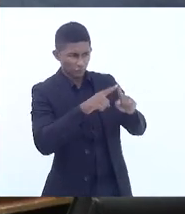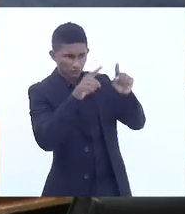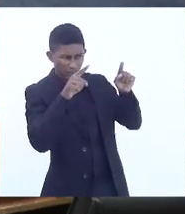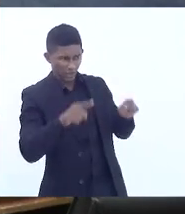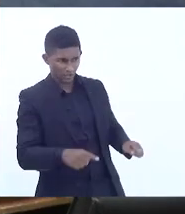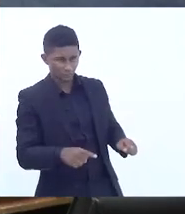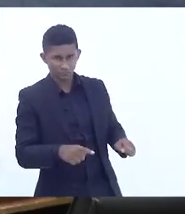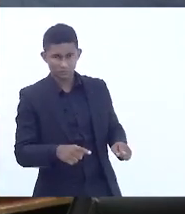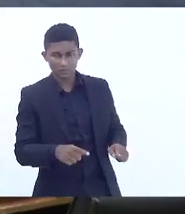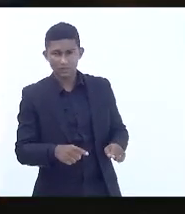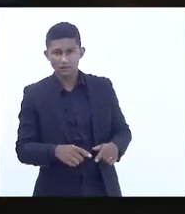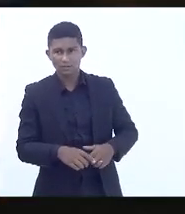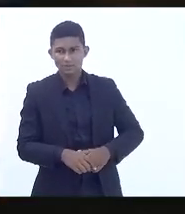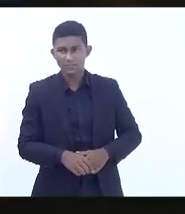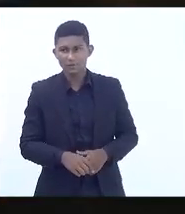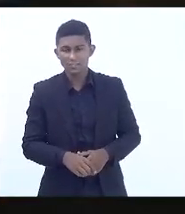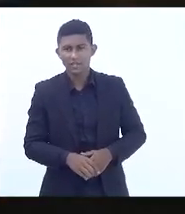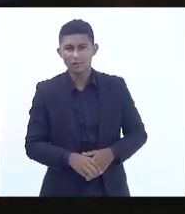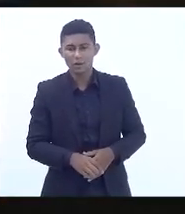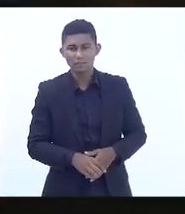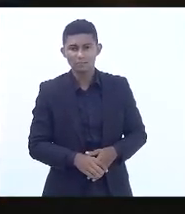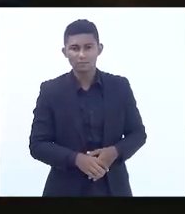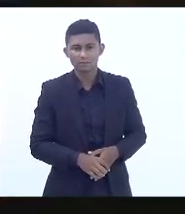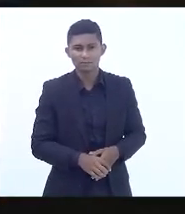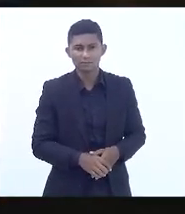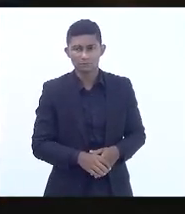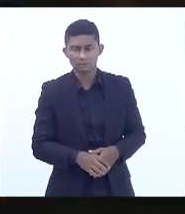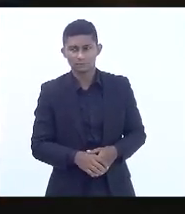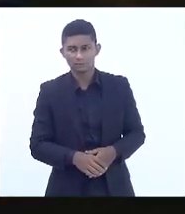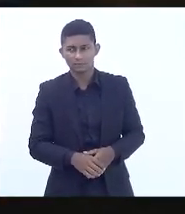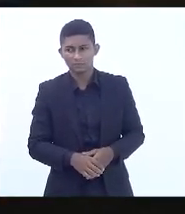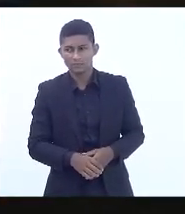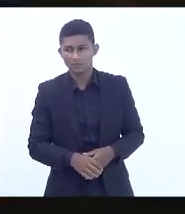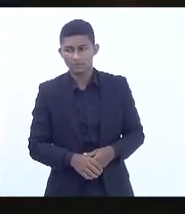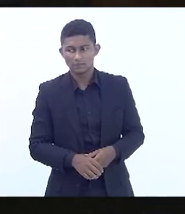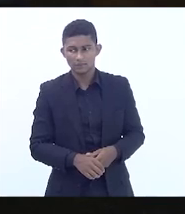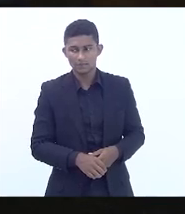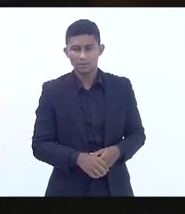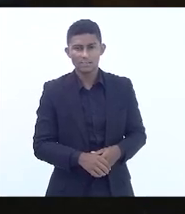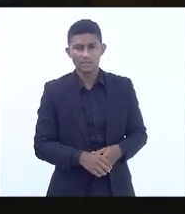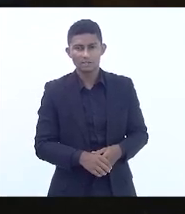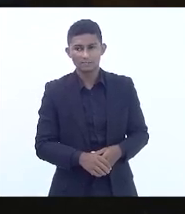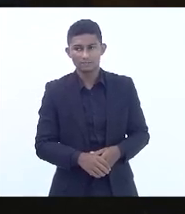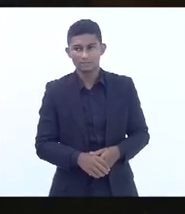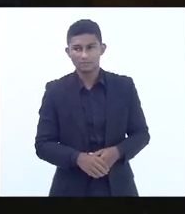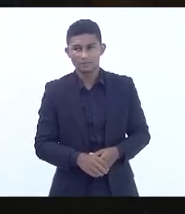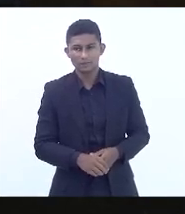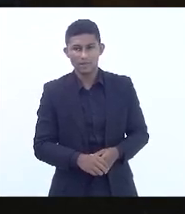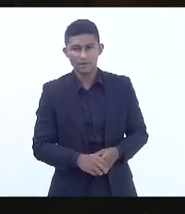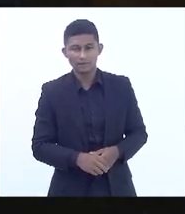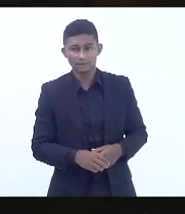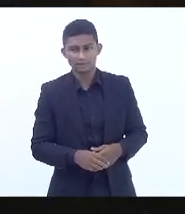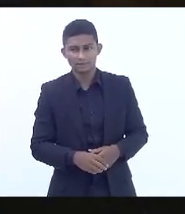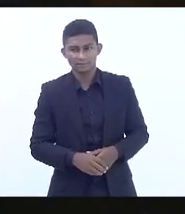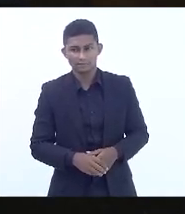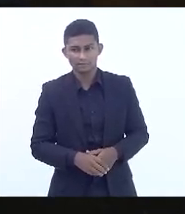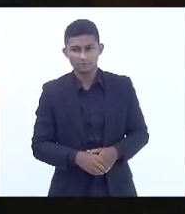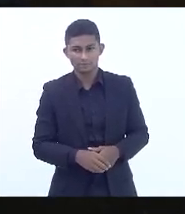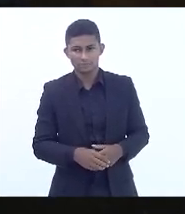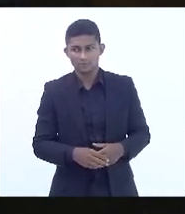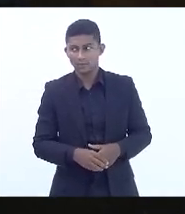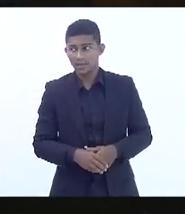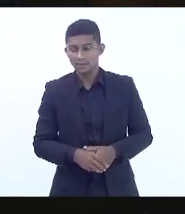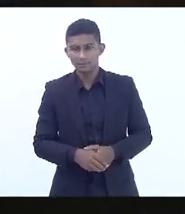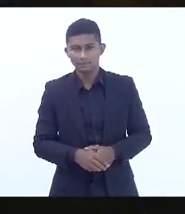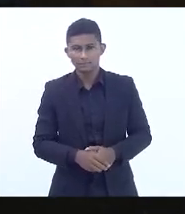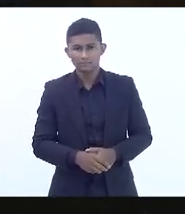Não, já tem diariamente, eu sempre trabalho com muitos assim, cara. Eu trabalho, vivo do trabalho. Você concorda para melhorar o país? Não, não concordo para expulsar. O